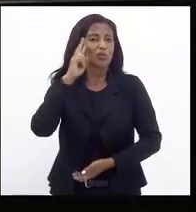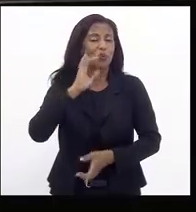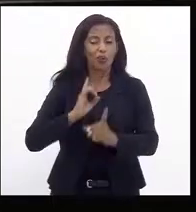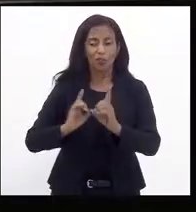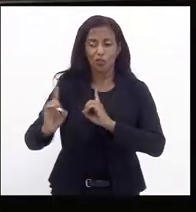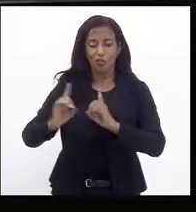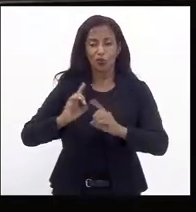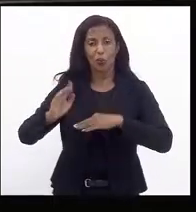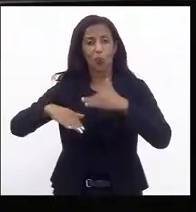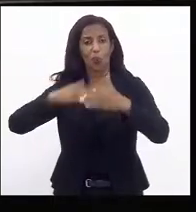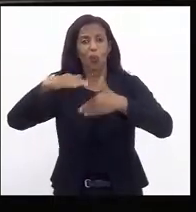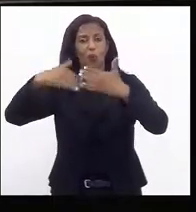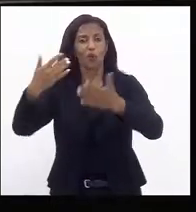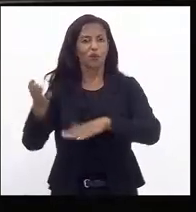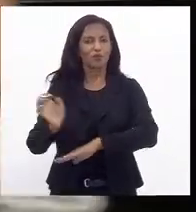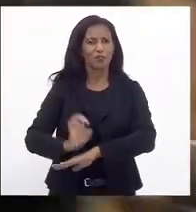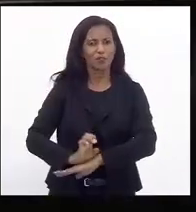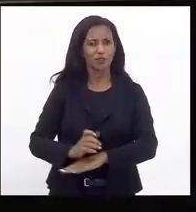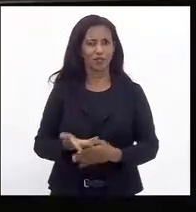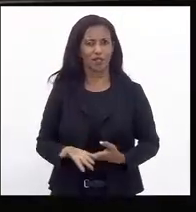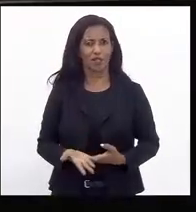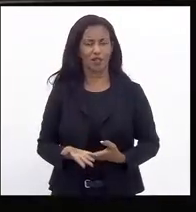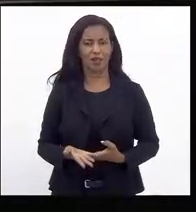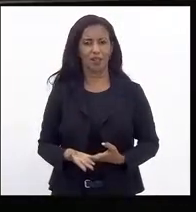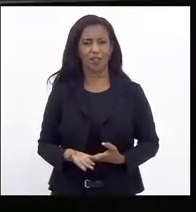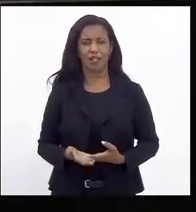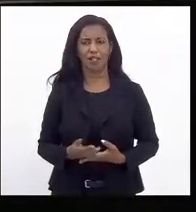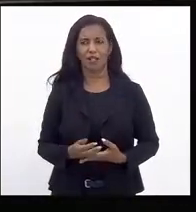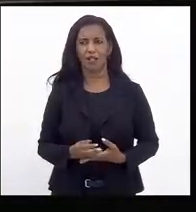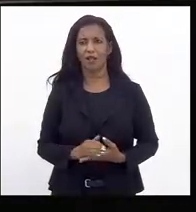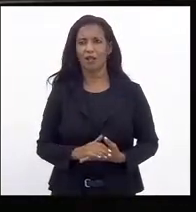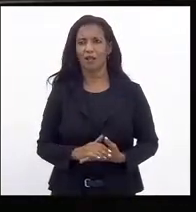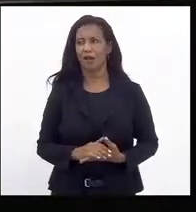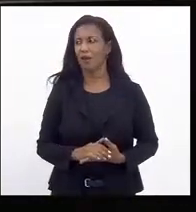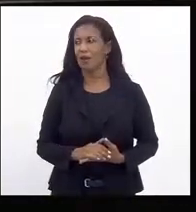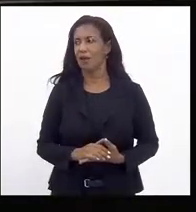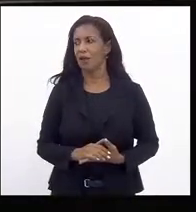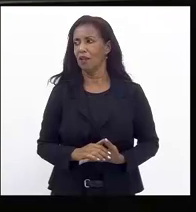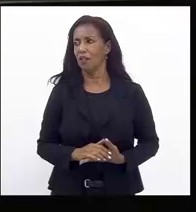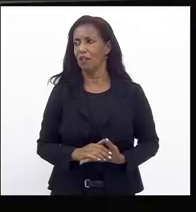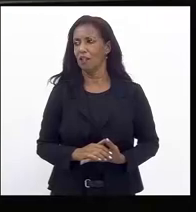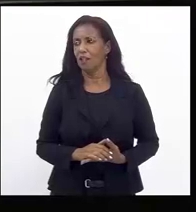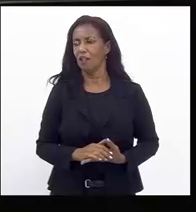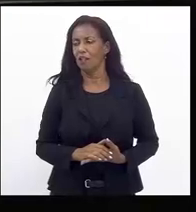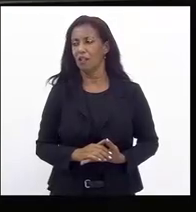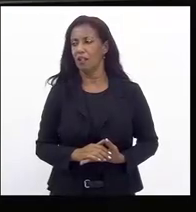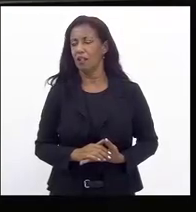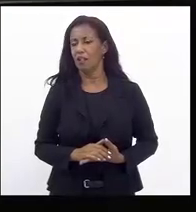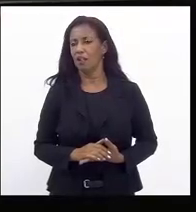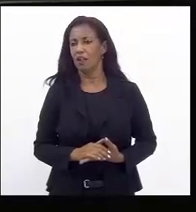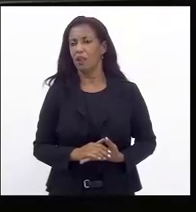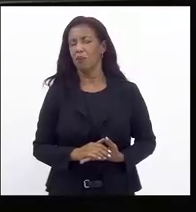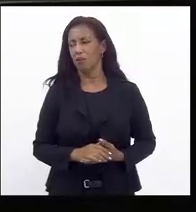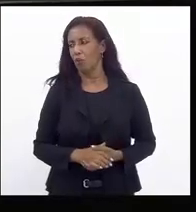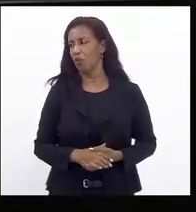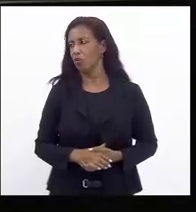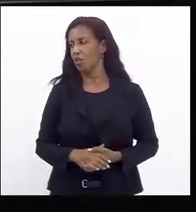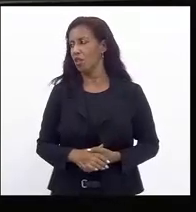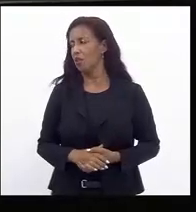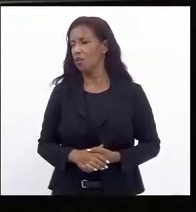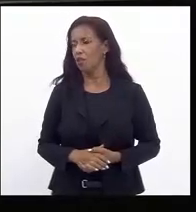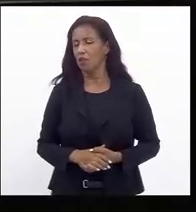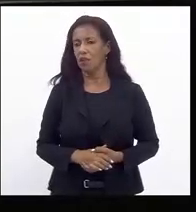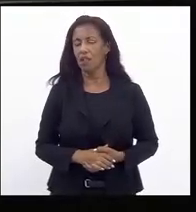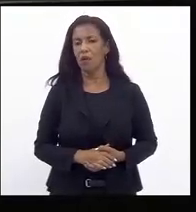discutindo o desenvolvimento do Estado ampliação dos postos desemprego a diminuição do